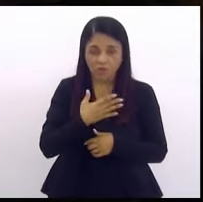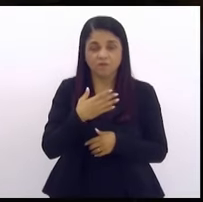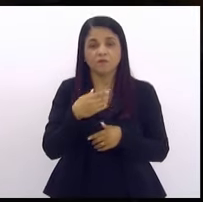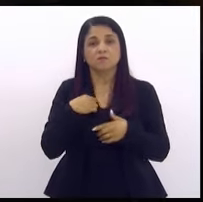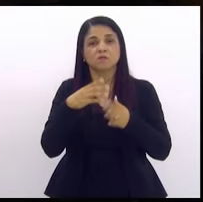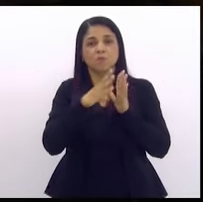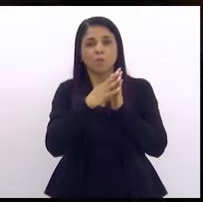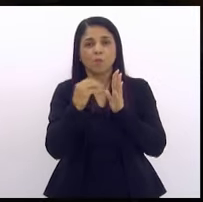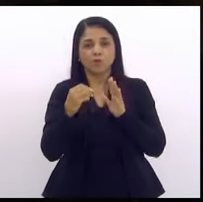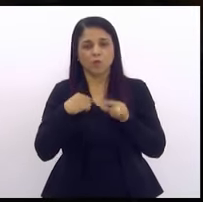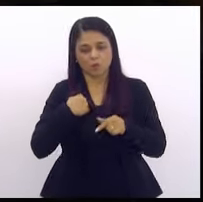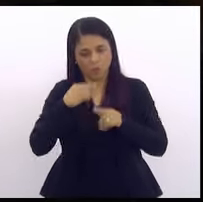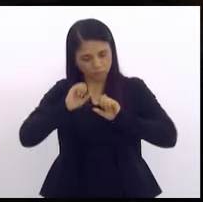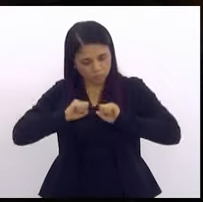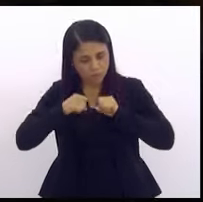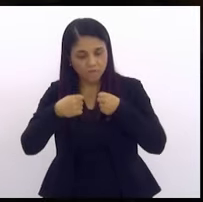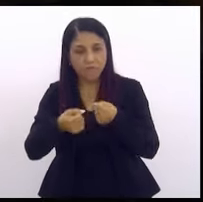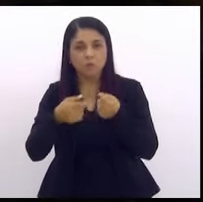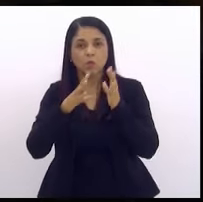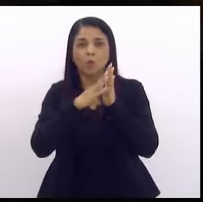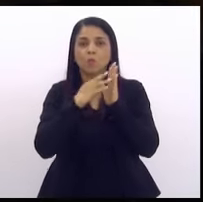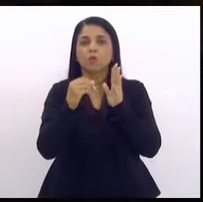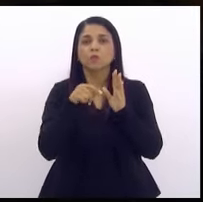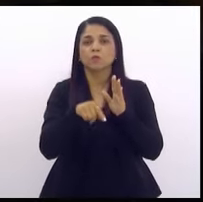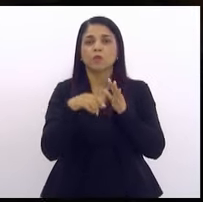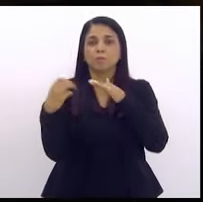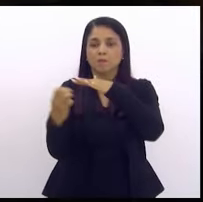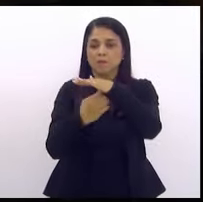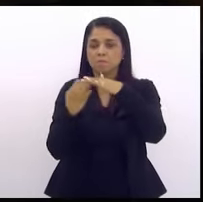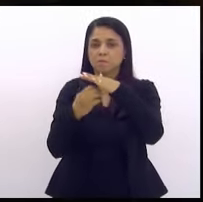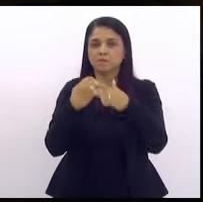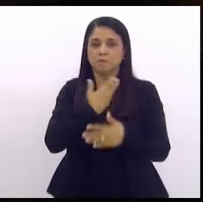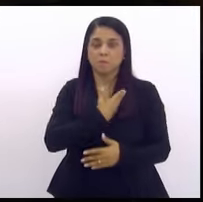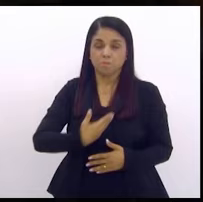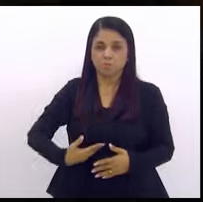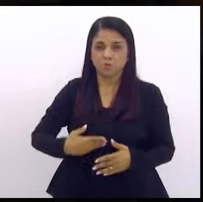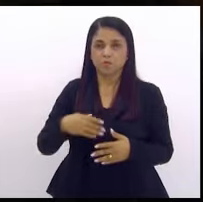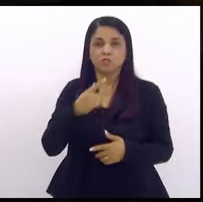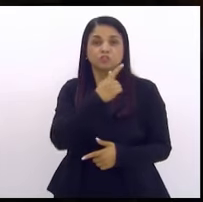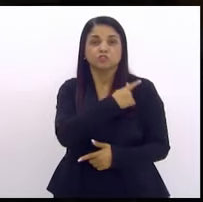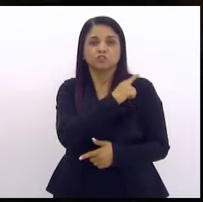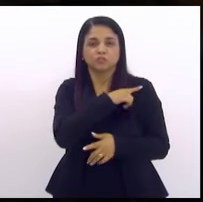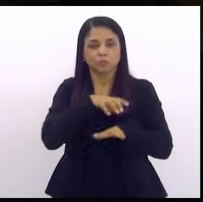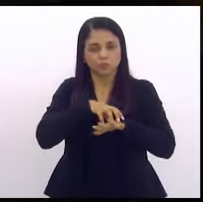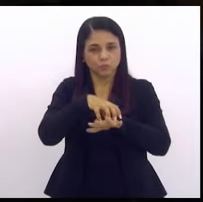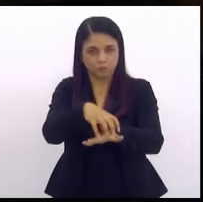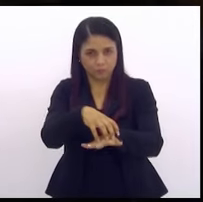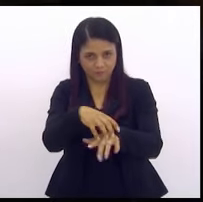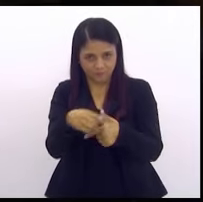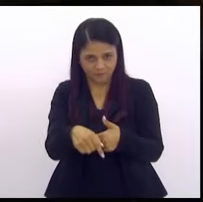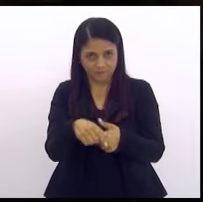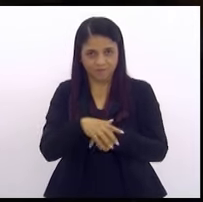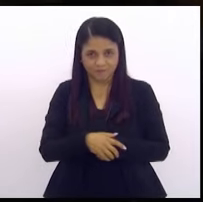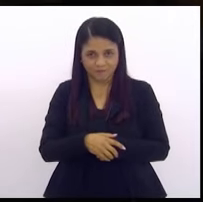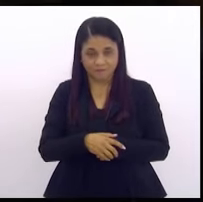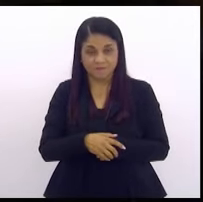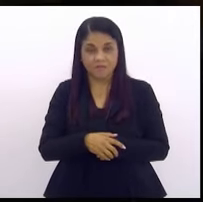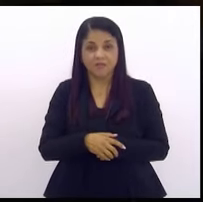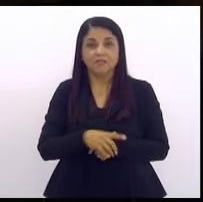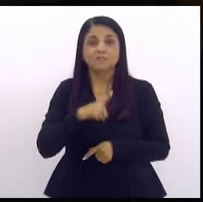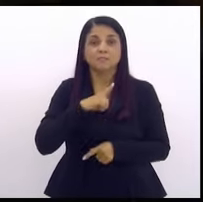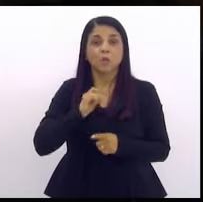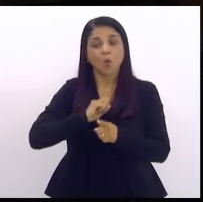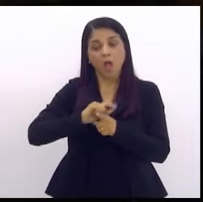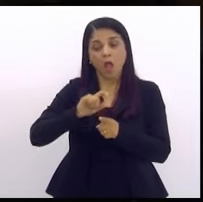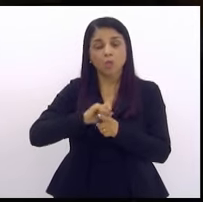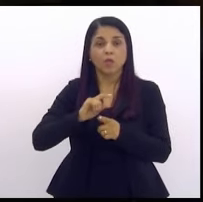modelo que eu defendo, presidente, que é um modelo ao qual uma empresa pública faça a gestão do transporte. E aí você teria apenas o aluguel